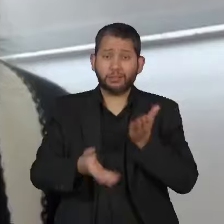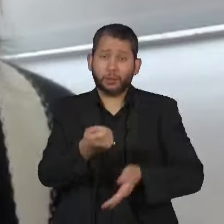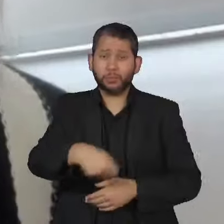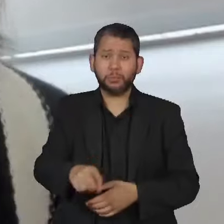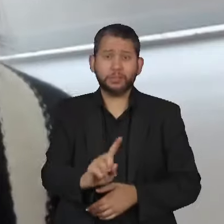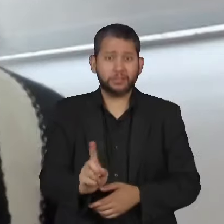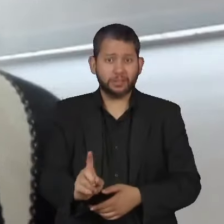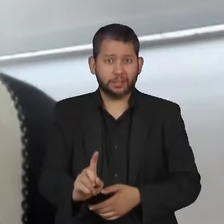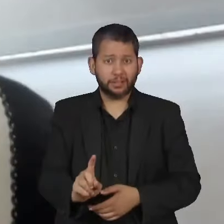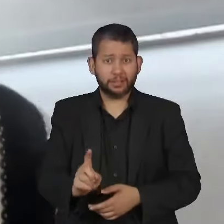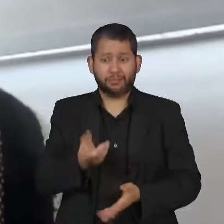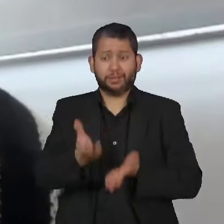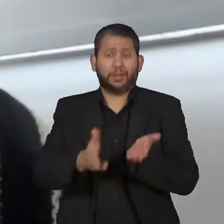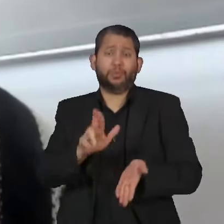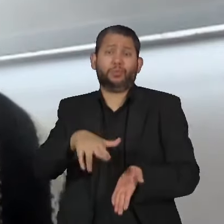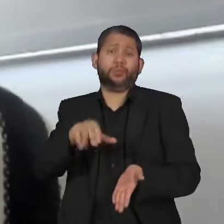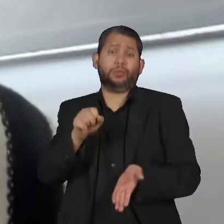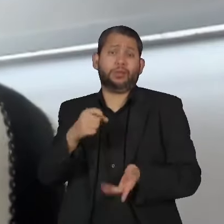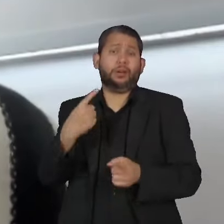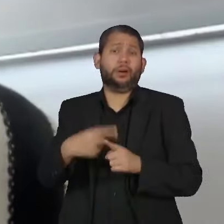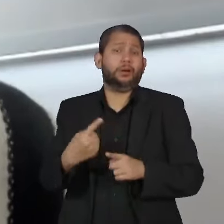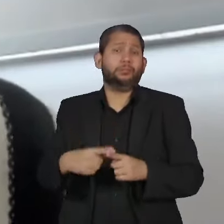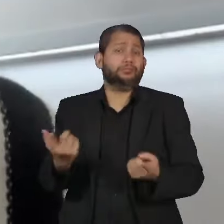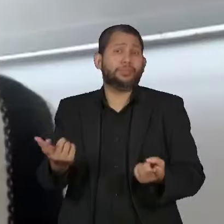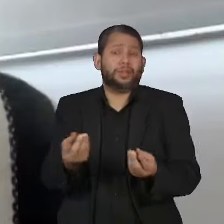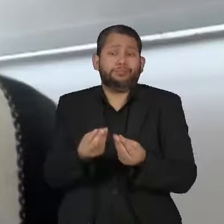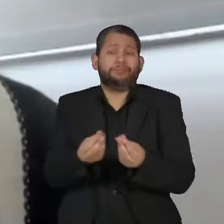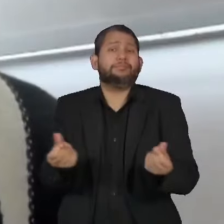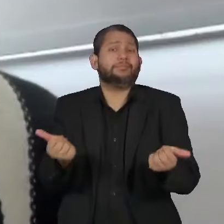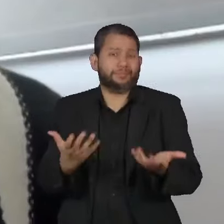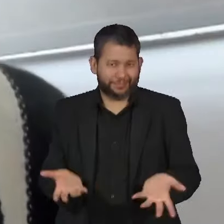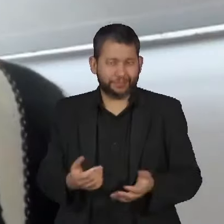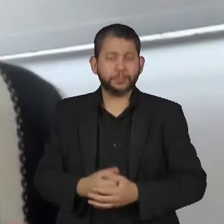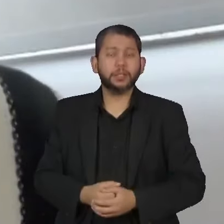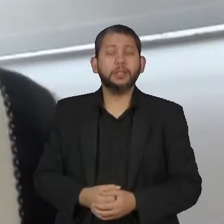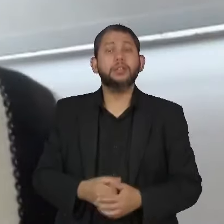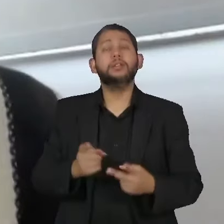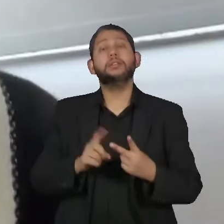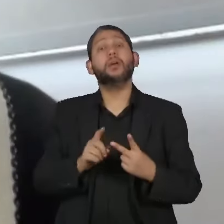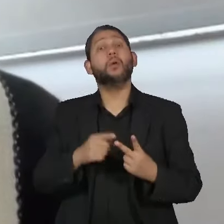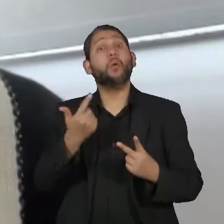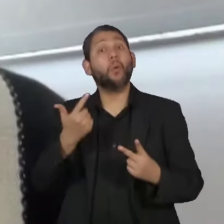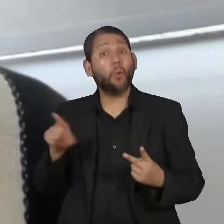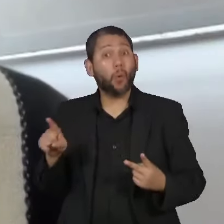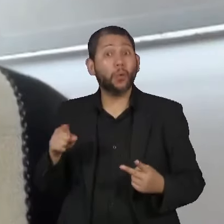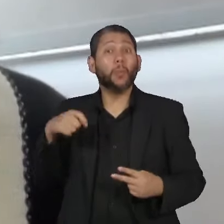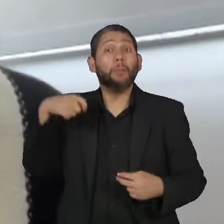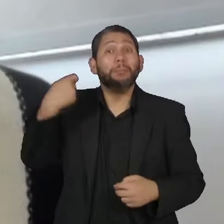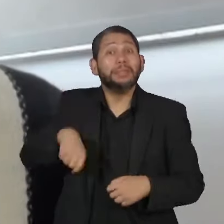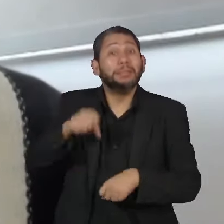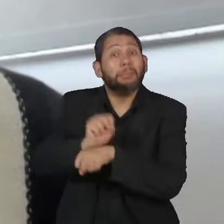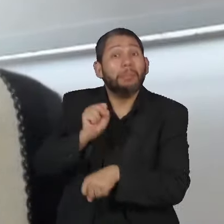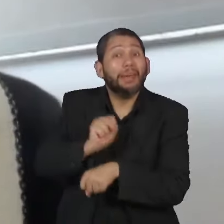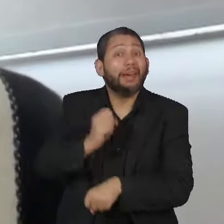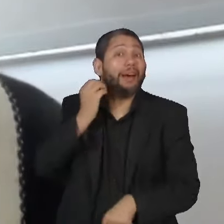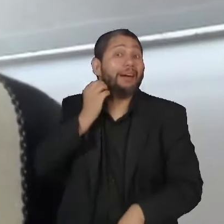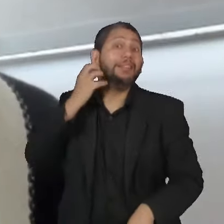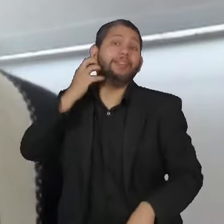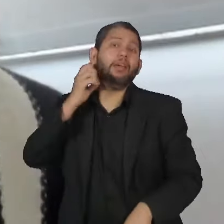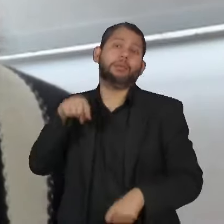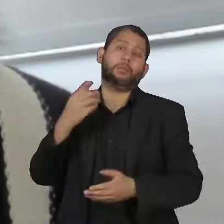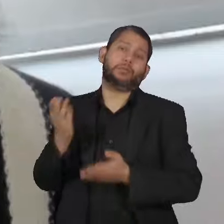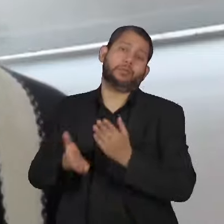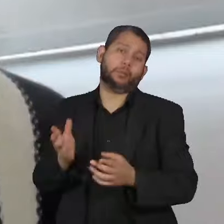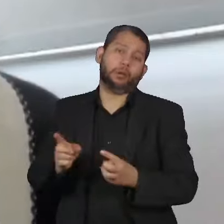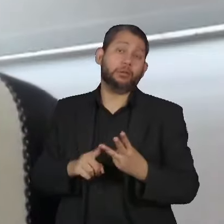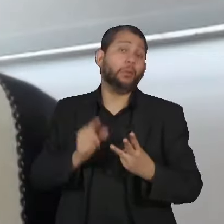que provavelmente eu nunca vou ter que tratar, porque é uma doença muito indolente. Outros linfomas, eu espero crescer o linfoma para tratar. E outros linfomas,